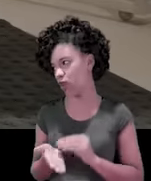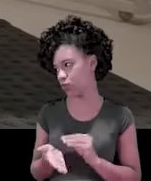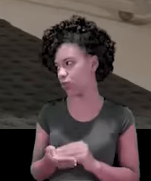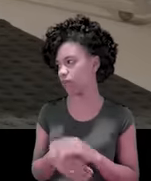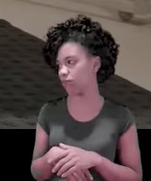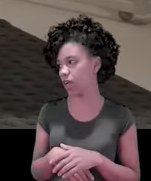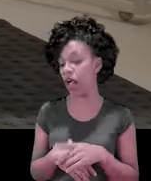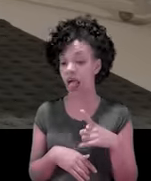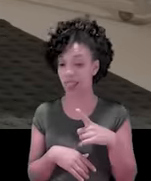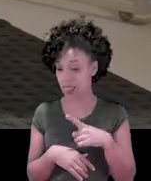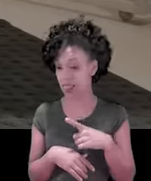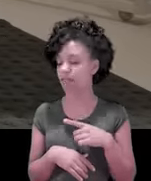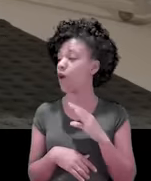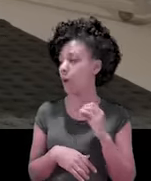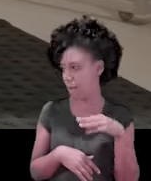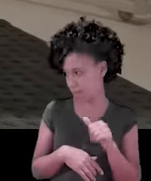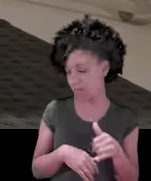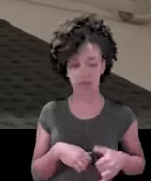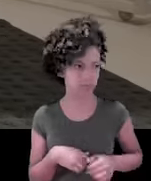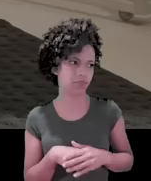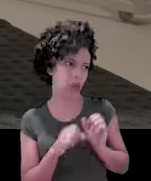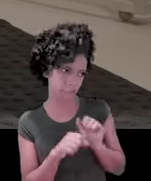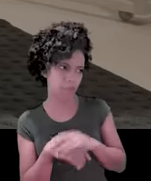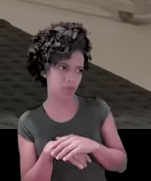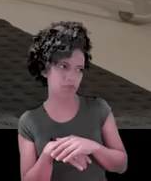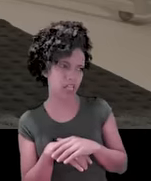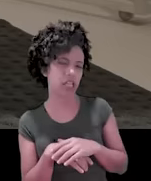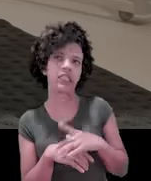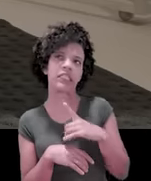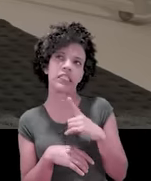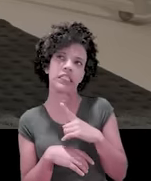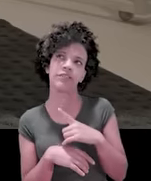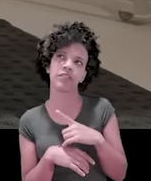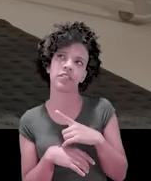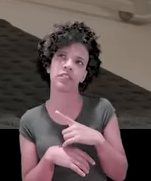teve como da cagada foi lá passei